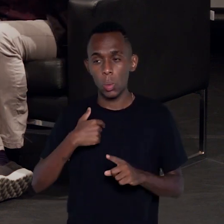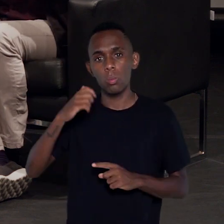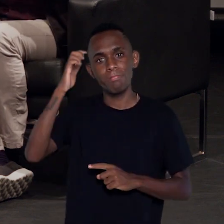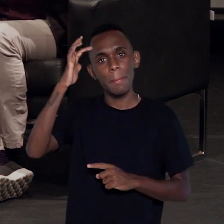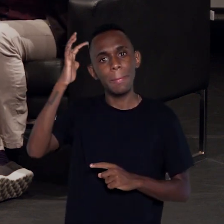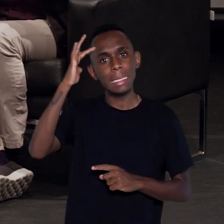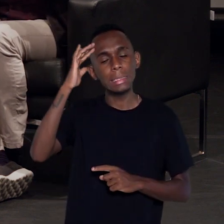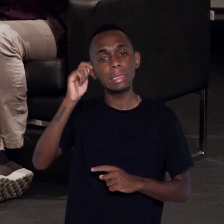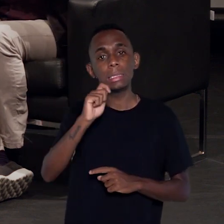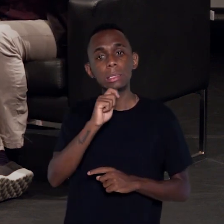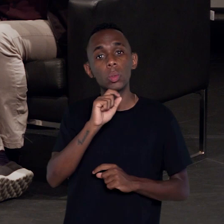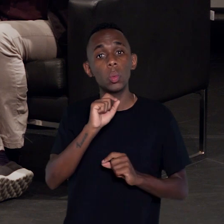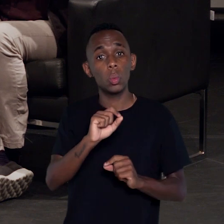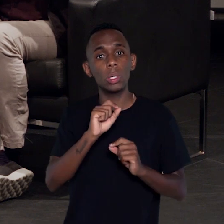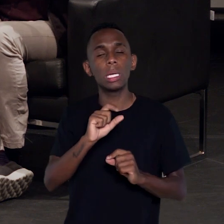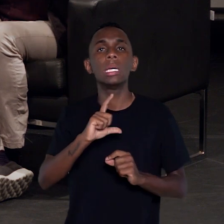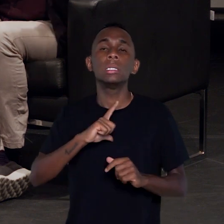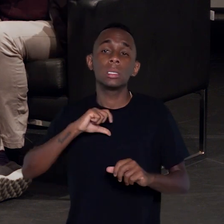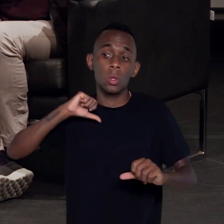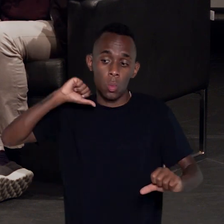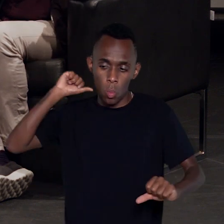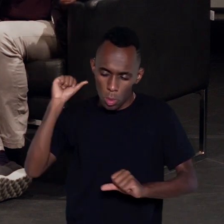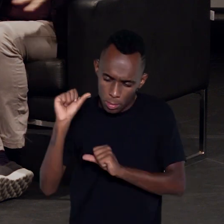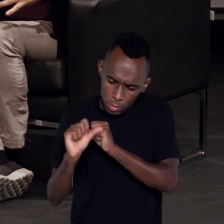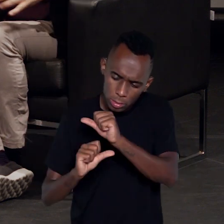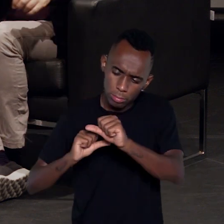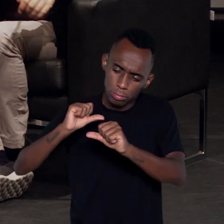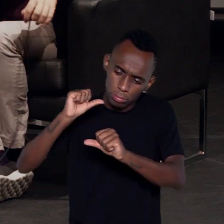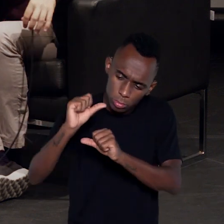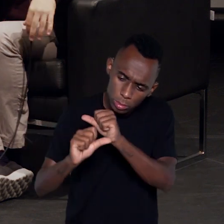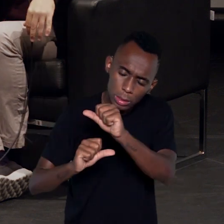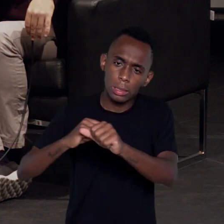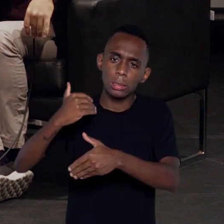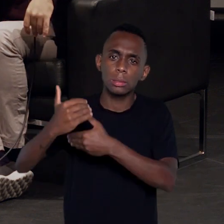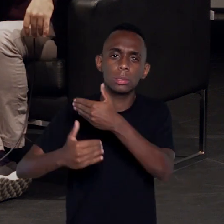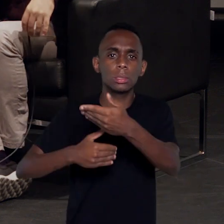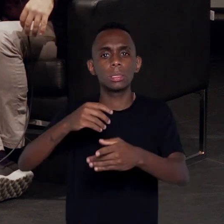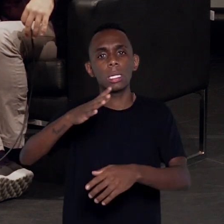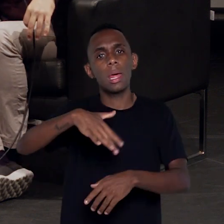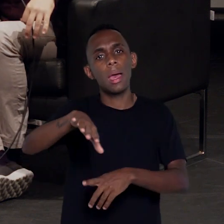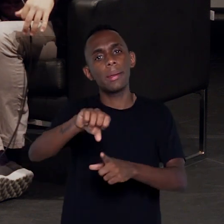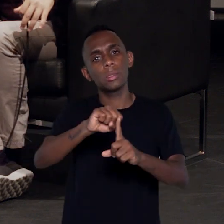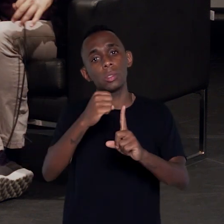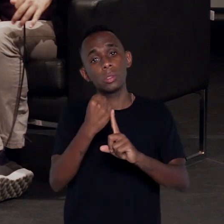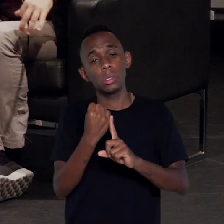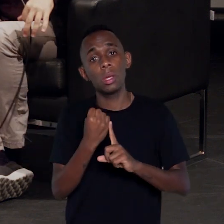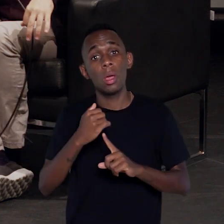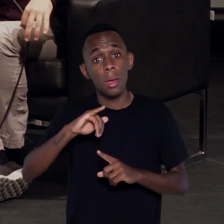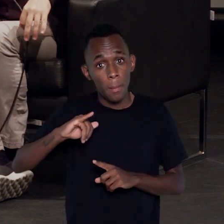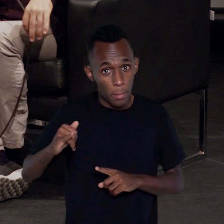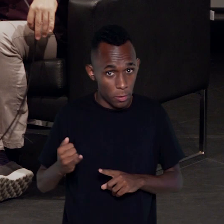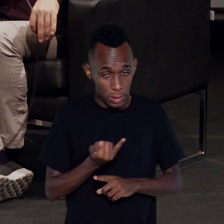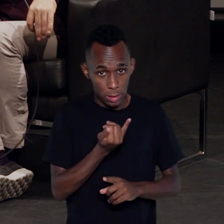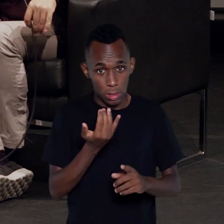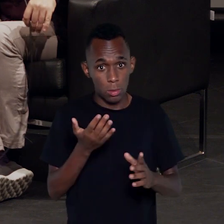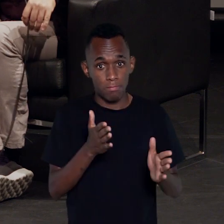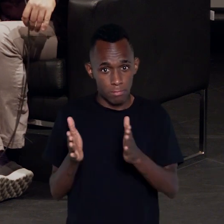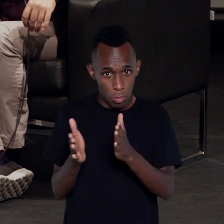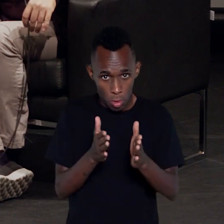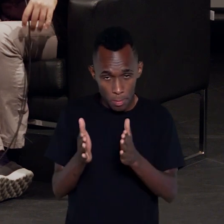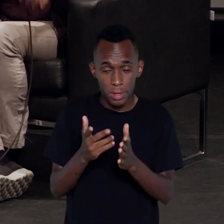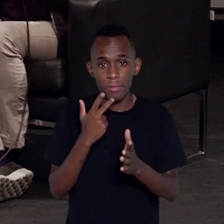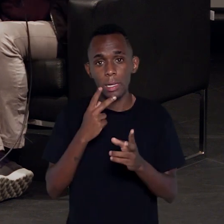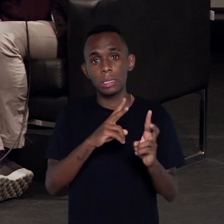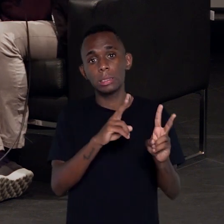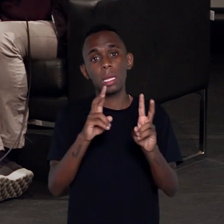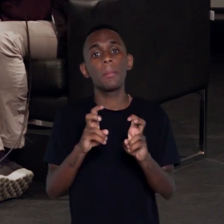eu ainda imagino que há uma mudança em curso na nossa sociedade. Eu vou aproveitar que estamos nesse período para